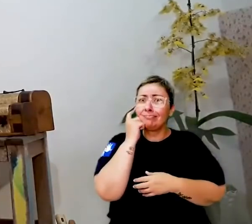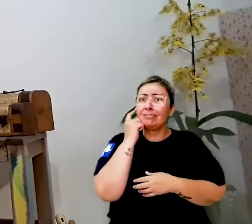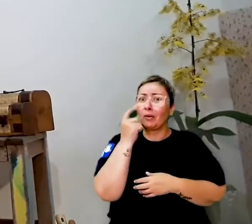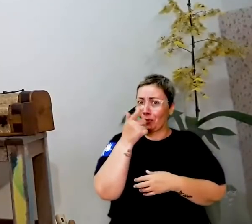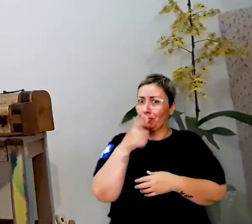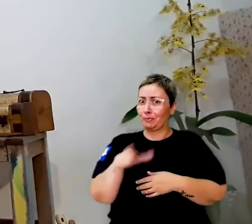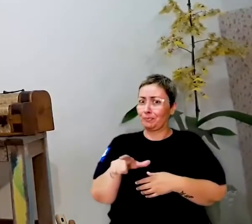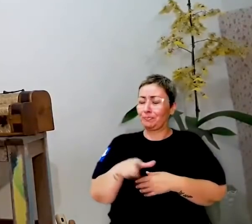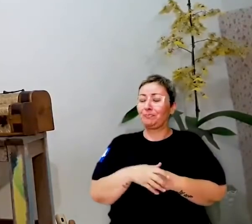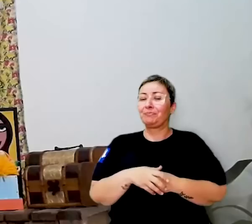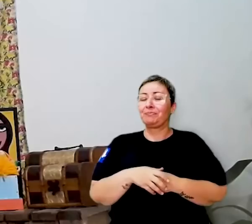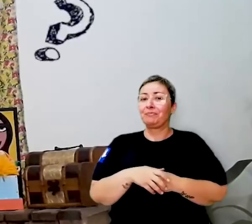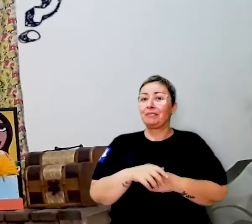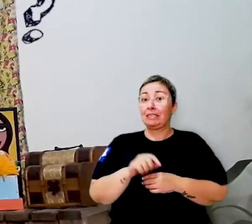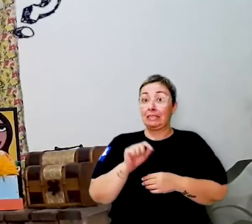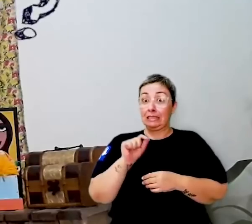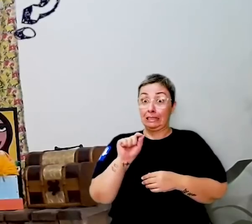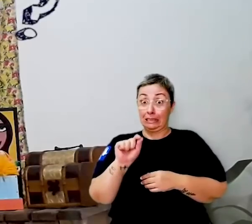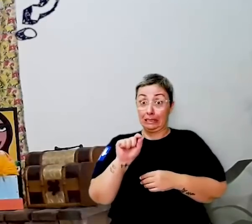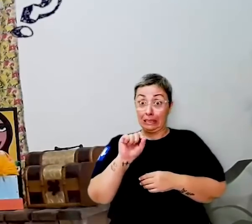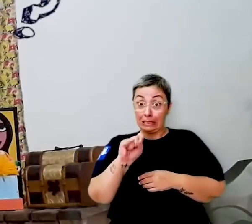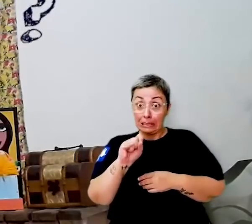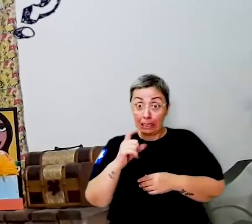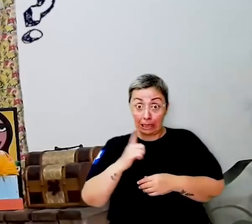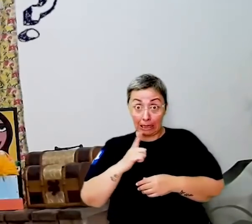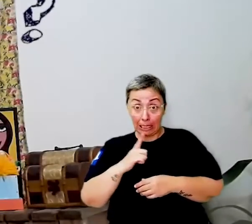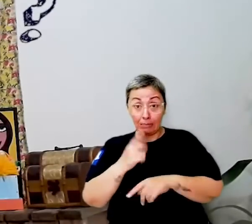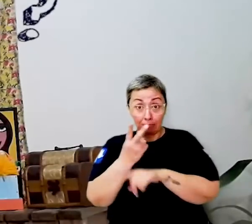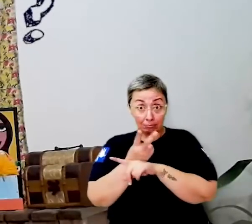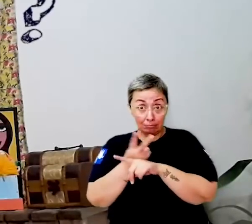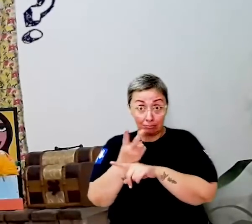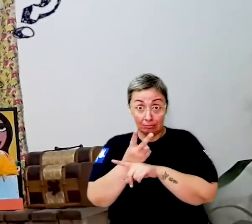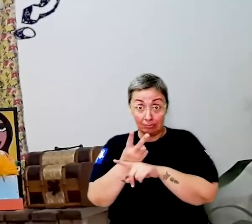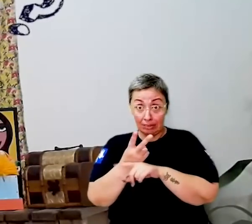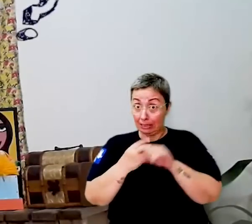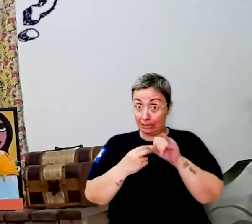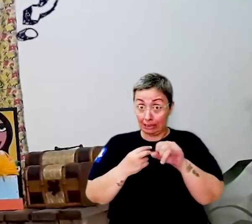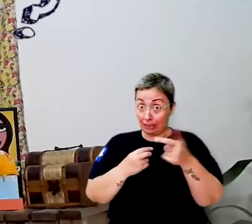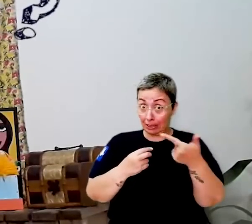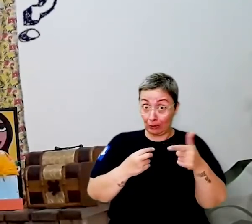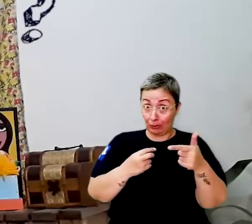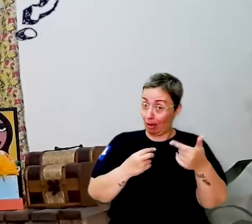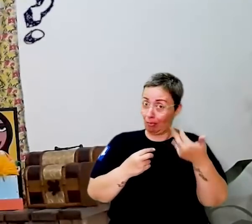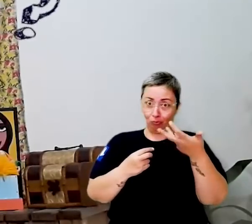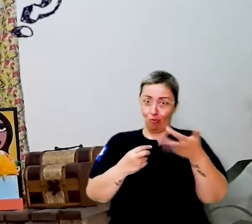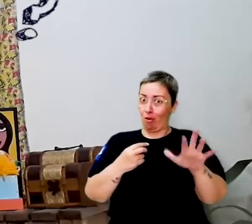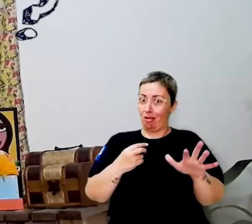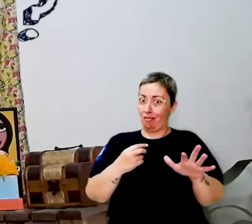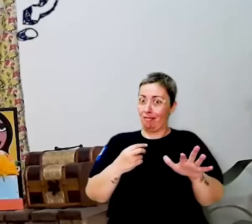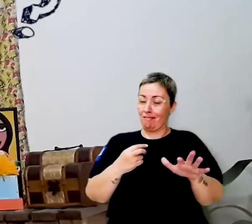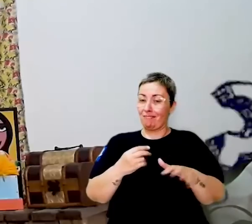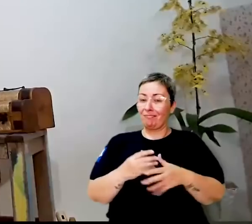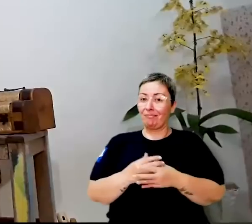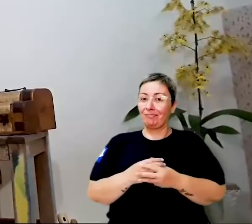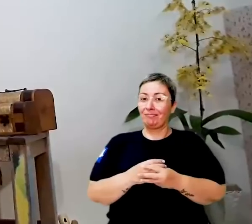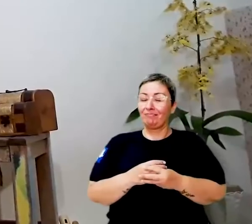Vou repetir. Quem tem, procura. Quem não tem, não quer.